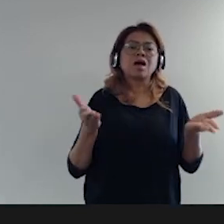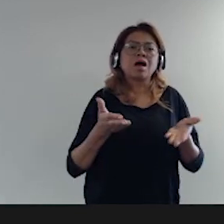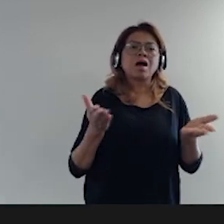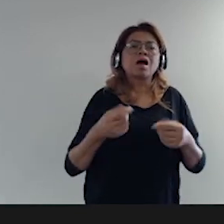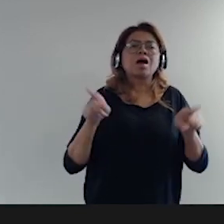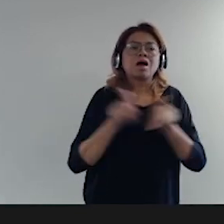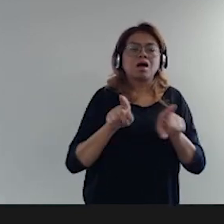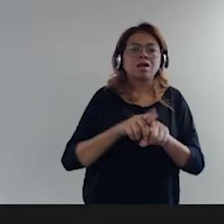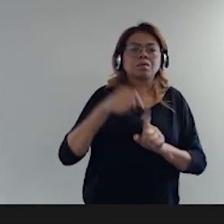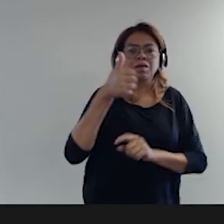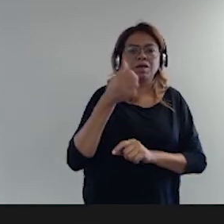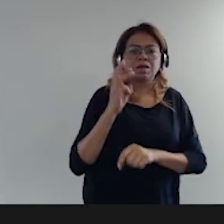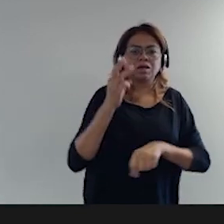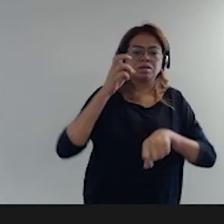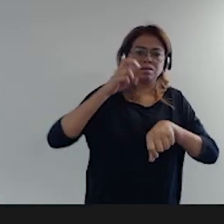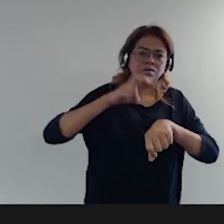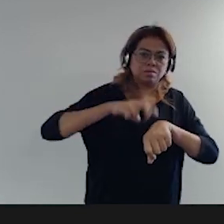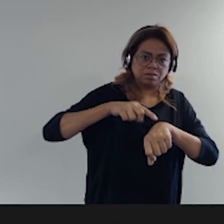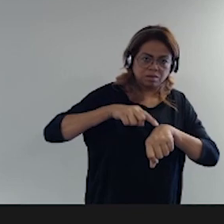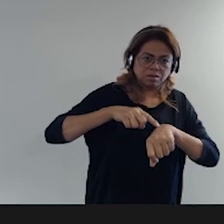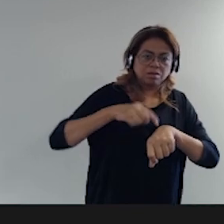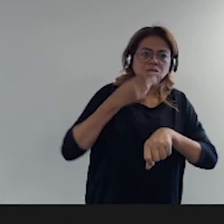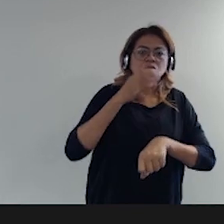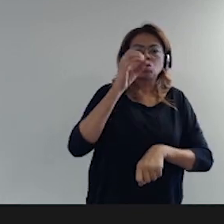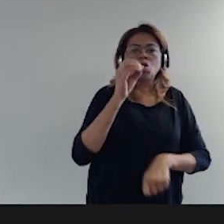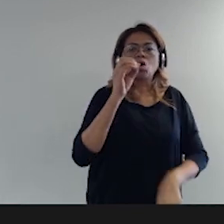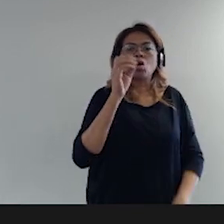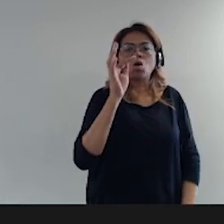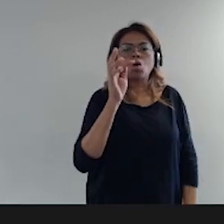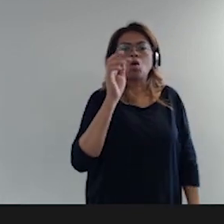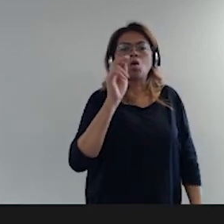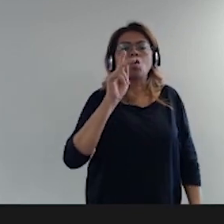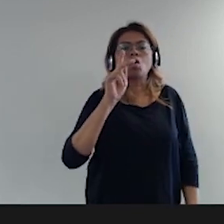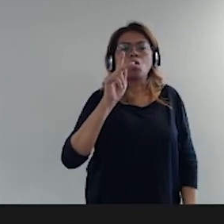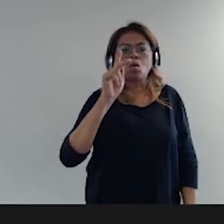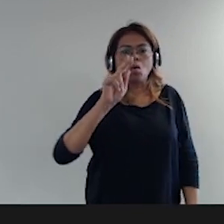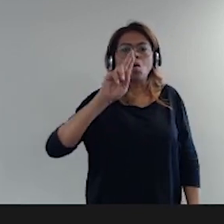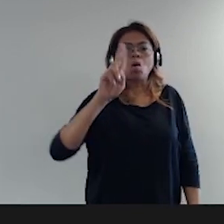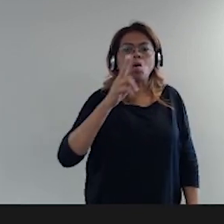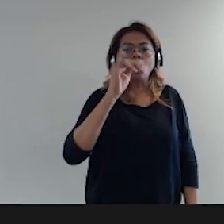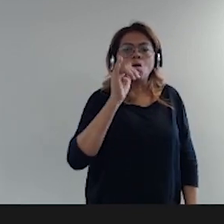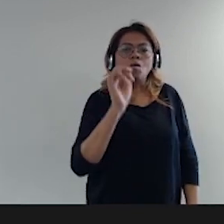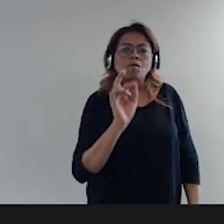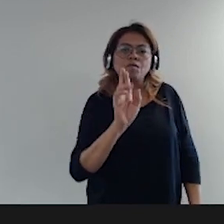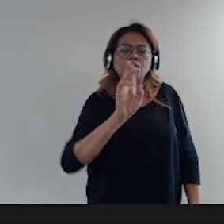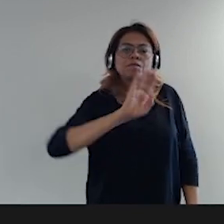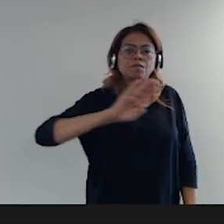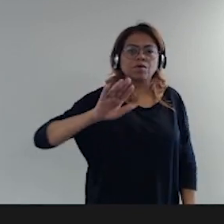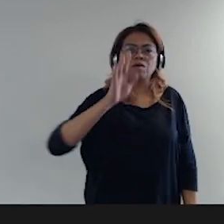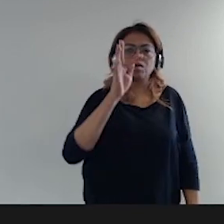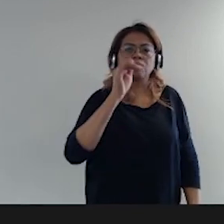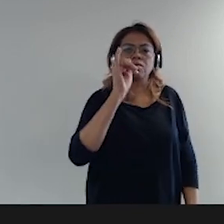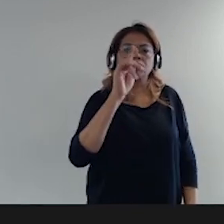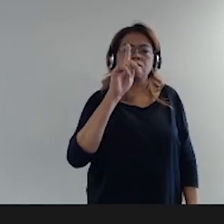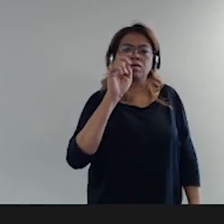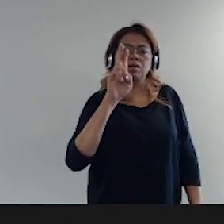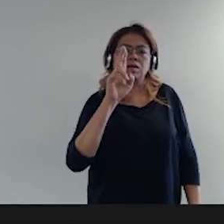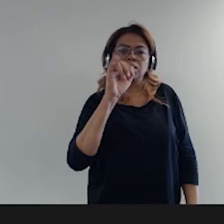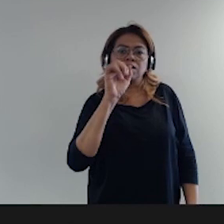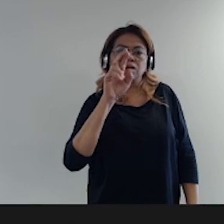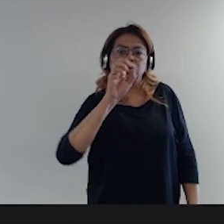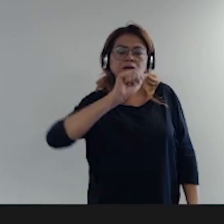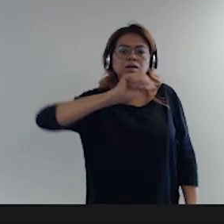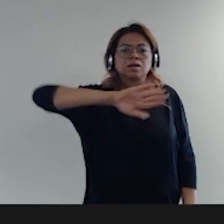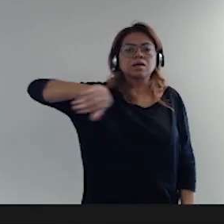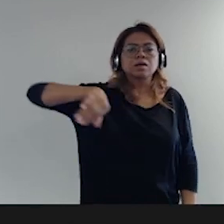15 minutos. Ofir Filgueiras Cavalcante Júnior é membro honorário vitalício do Conselho Federal